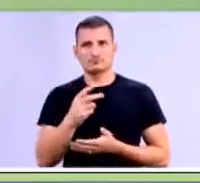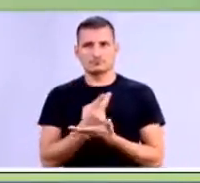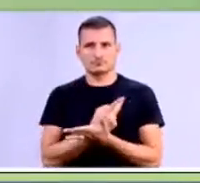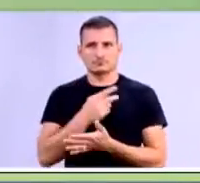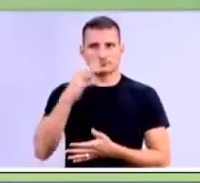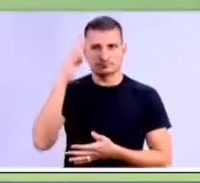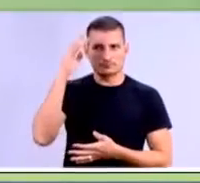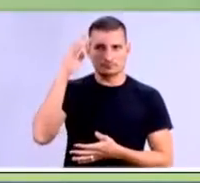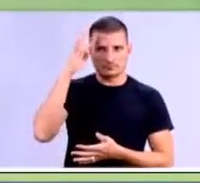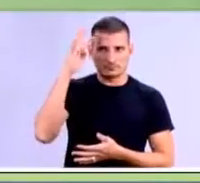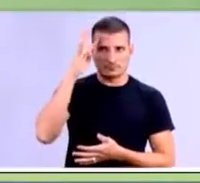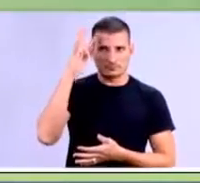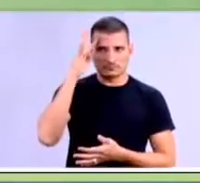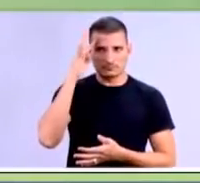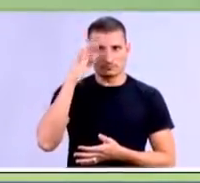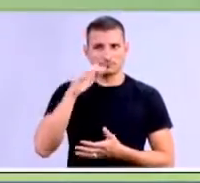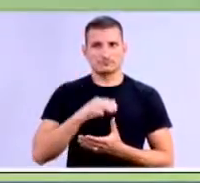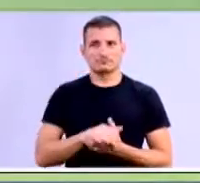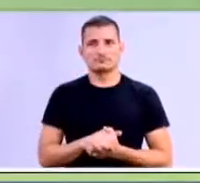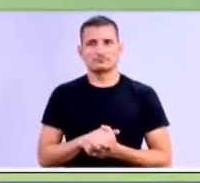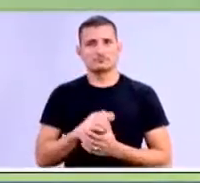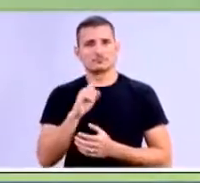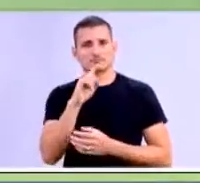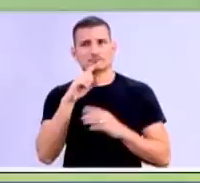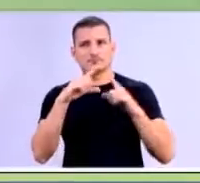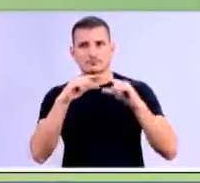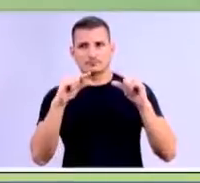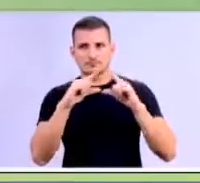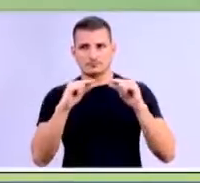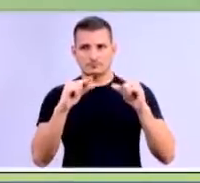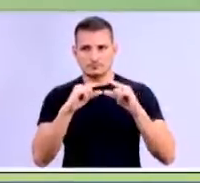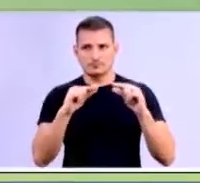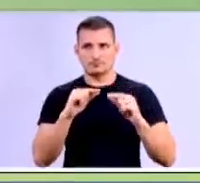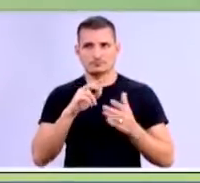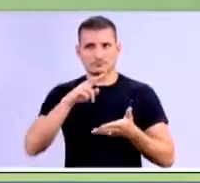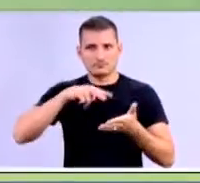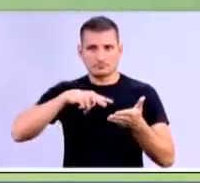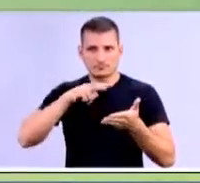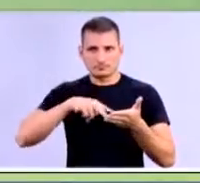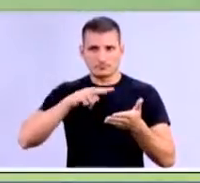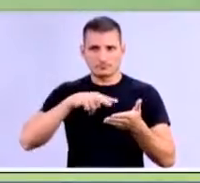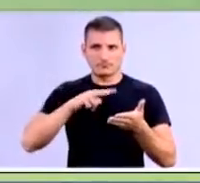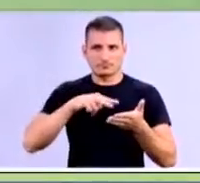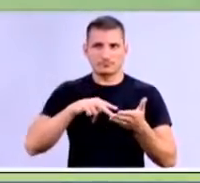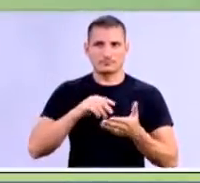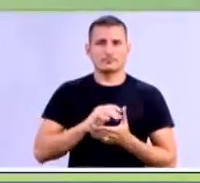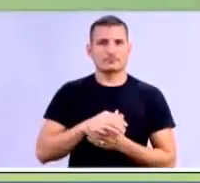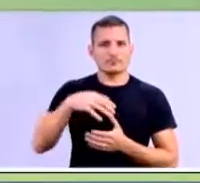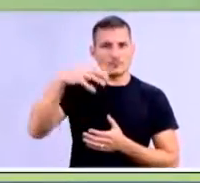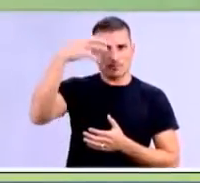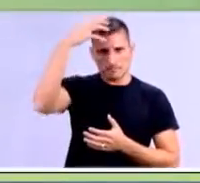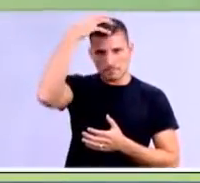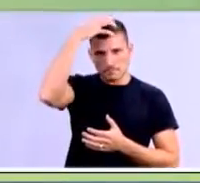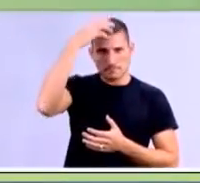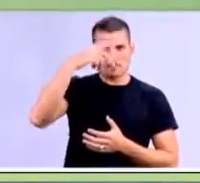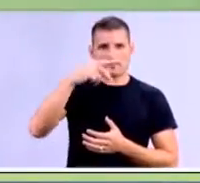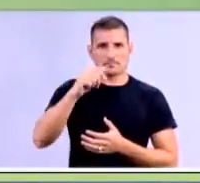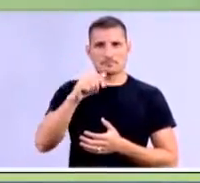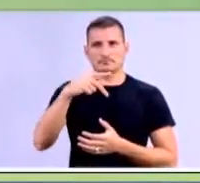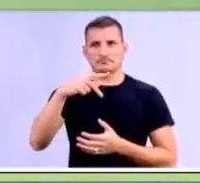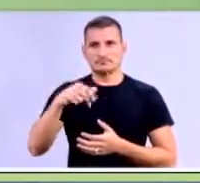da instituição. Em Brasília, na ocasião, foi lida a mensagem do Papa Francisco para a Igreja no